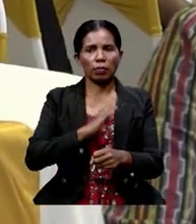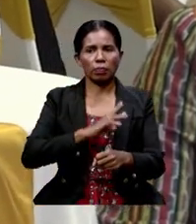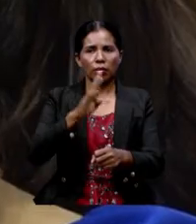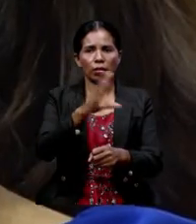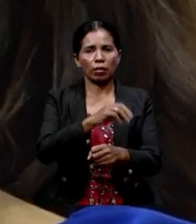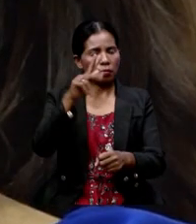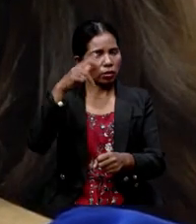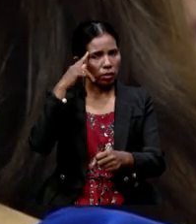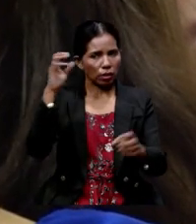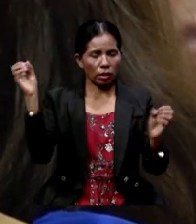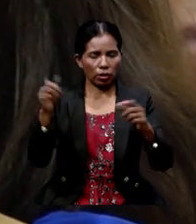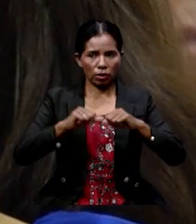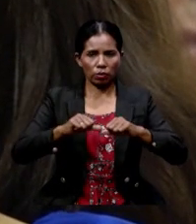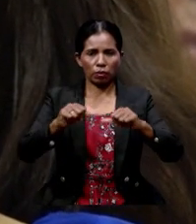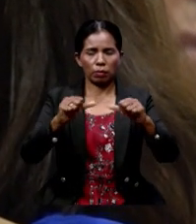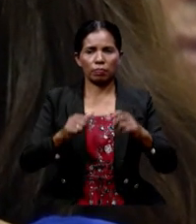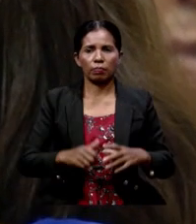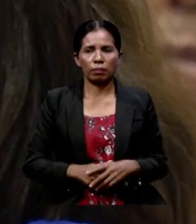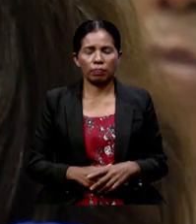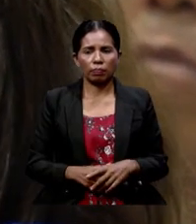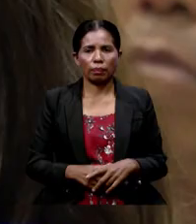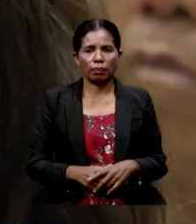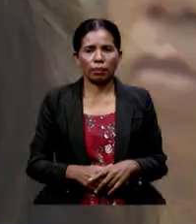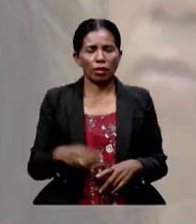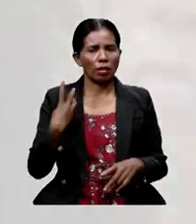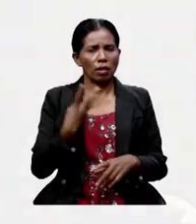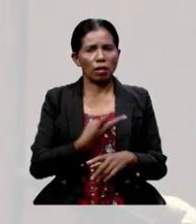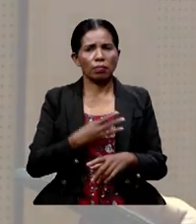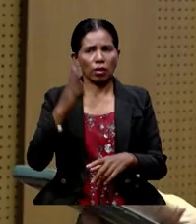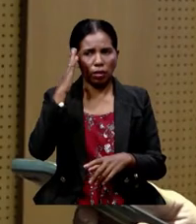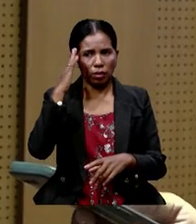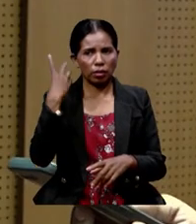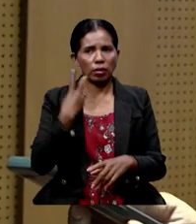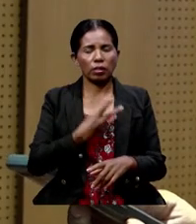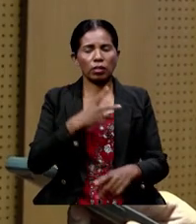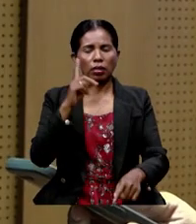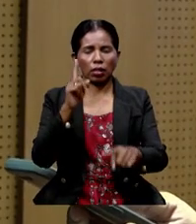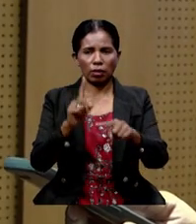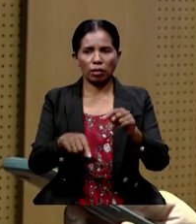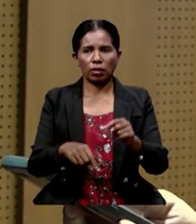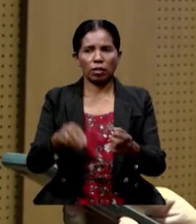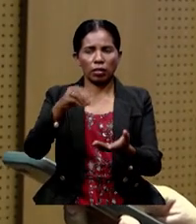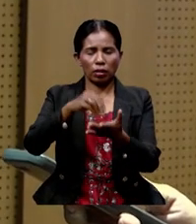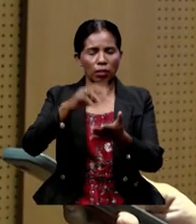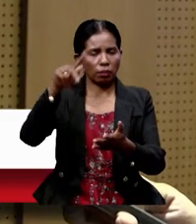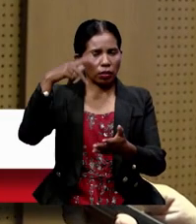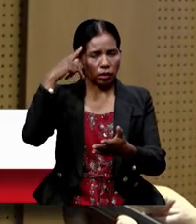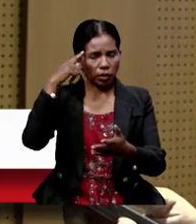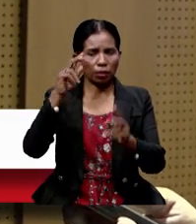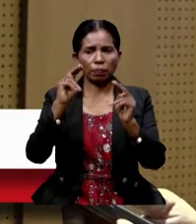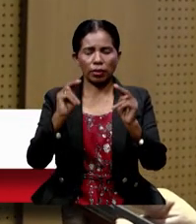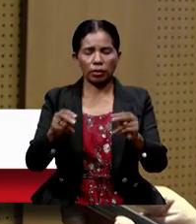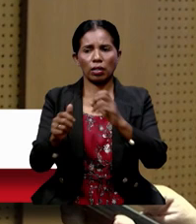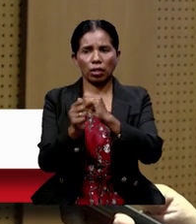política refere lá e a continuação. Amin ya Hanoi katak ita level kriya politik dit mas precisa